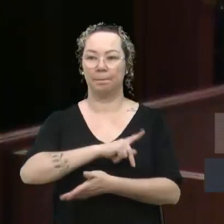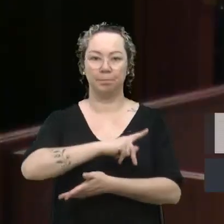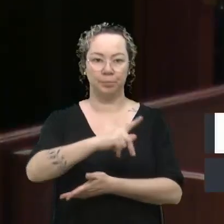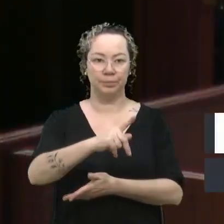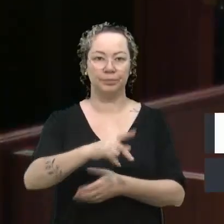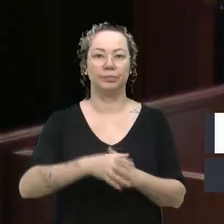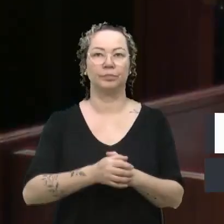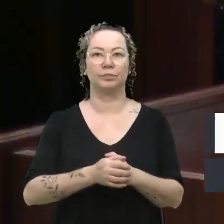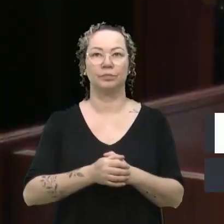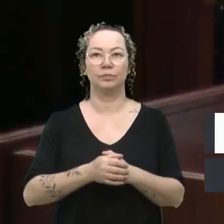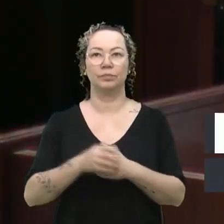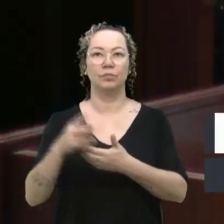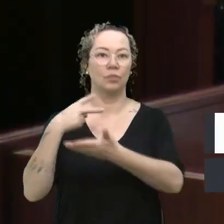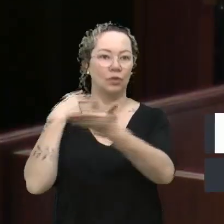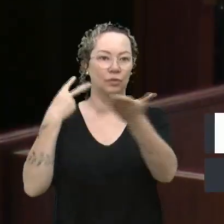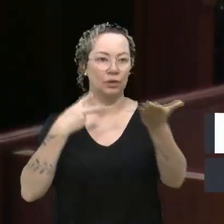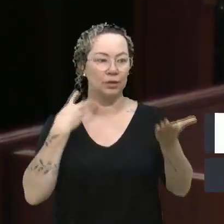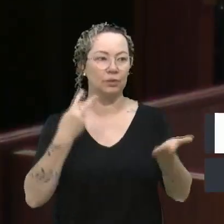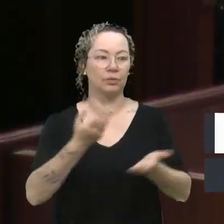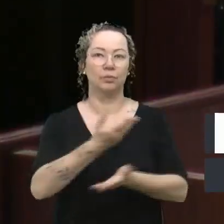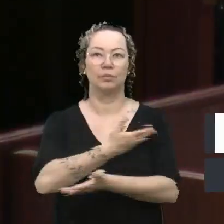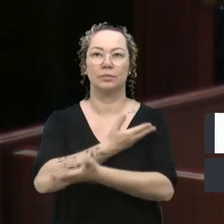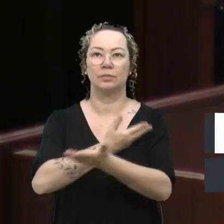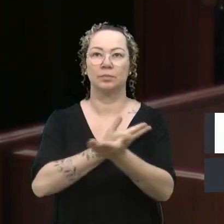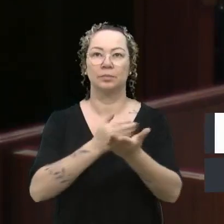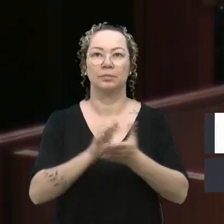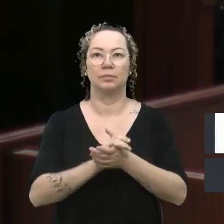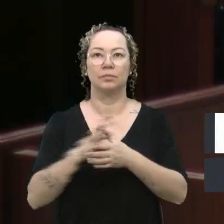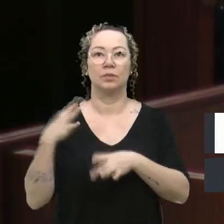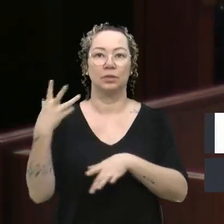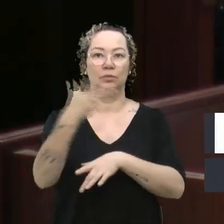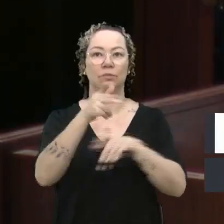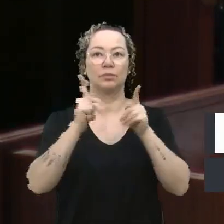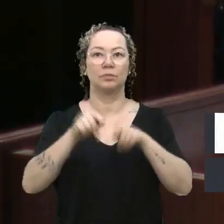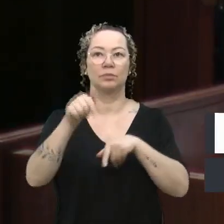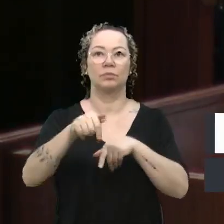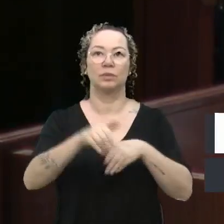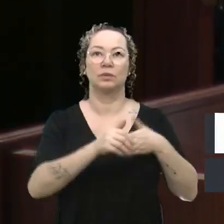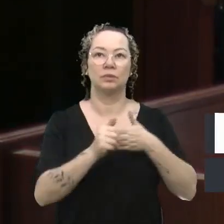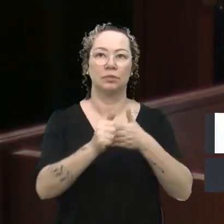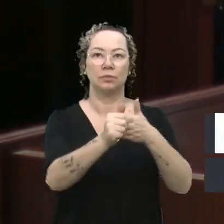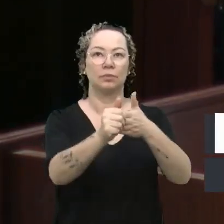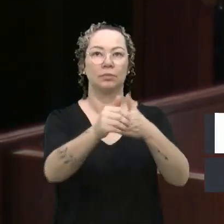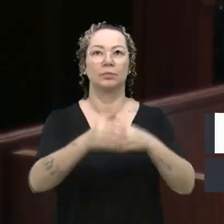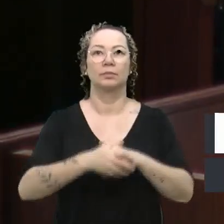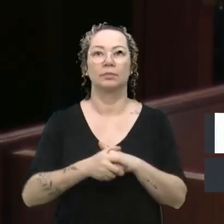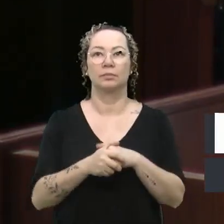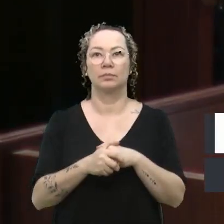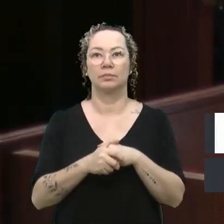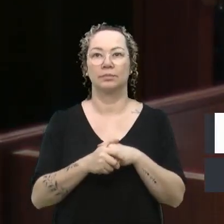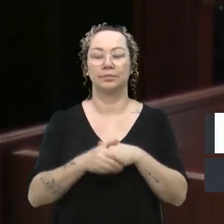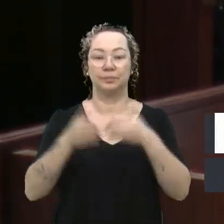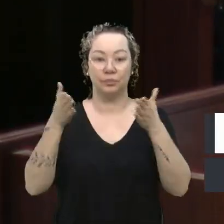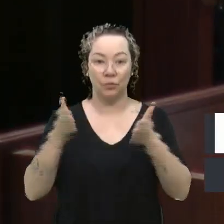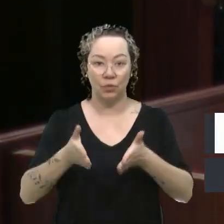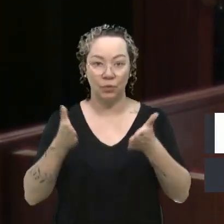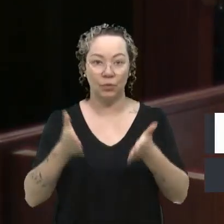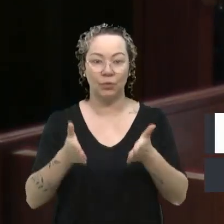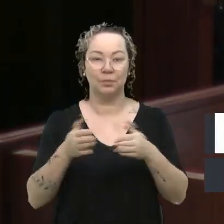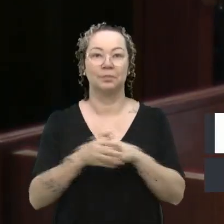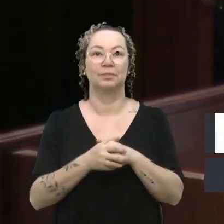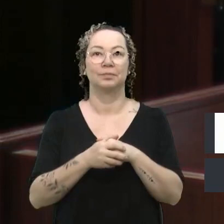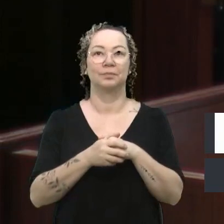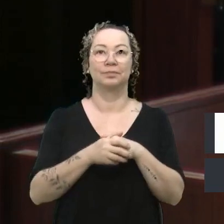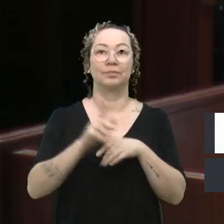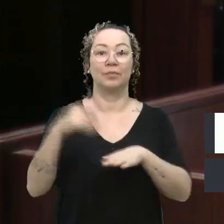presidente, nobres pares, colegas vereadores, a todos que estão aqui nos acompanhando. Hoje, senhoras e senhores,